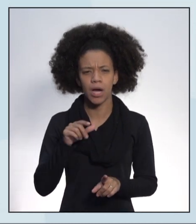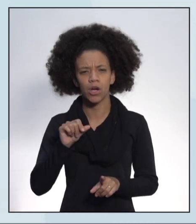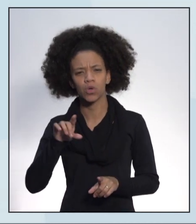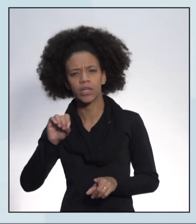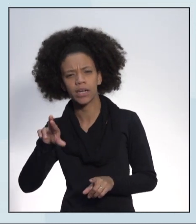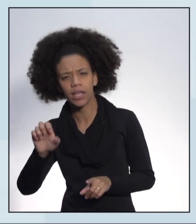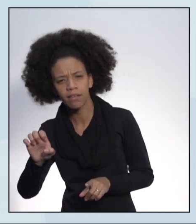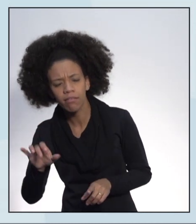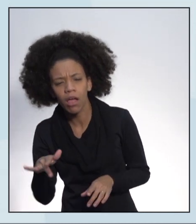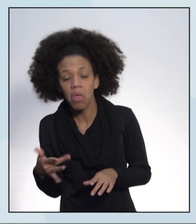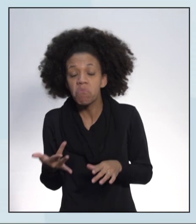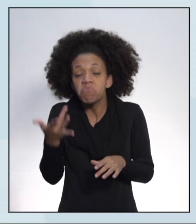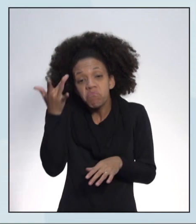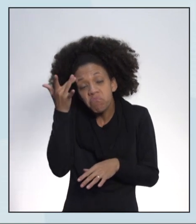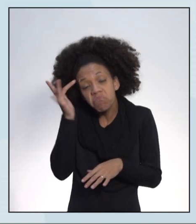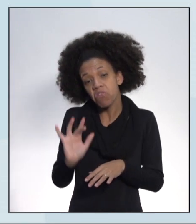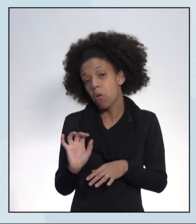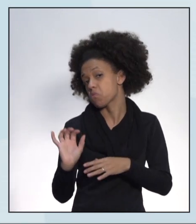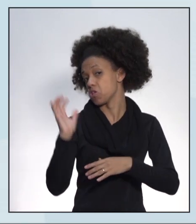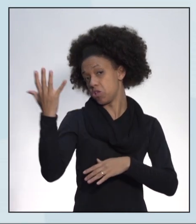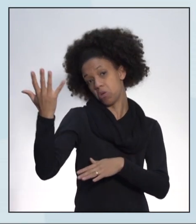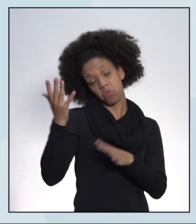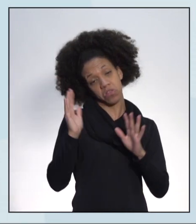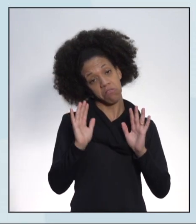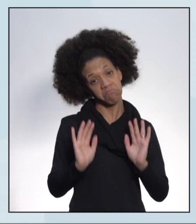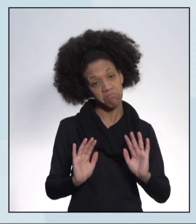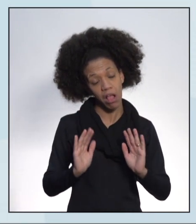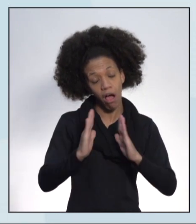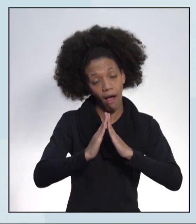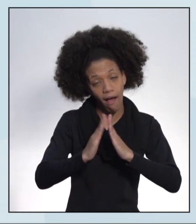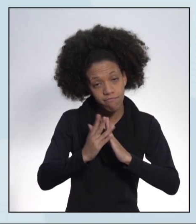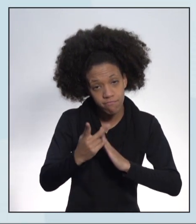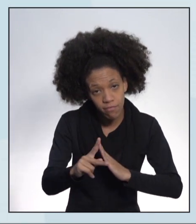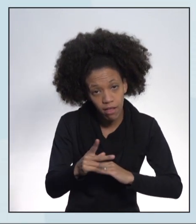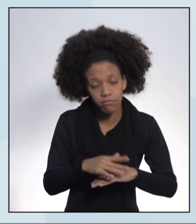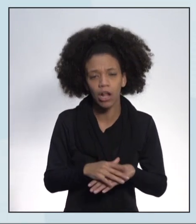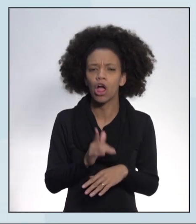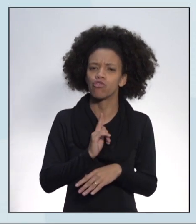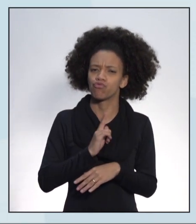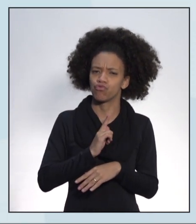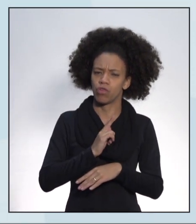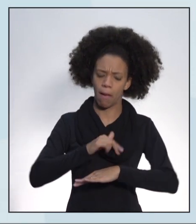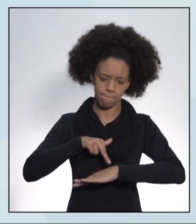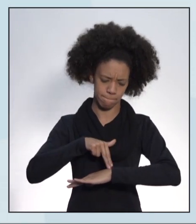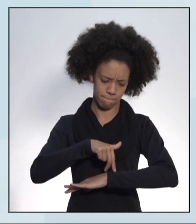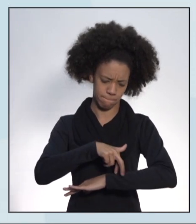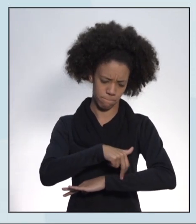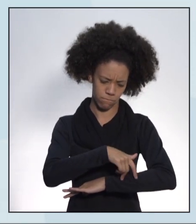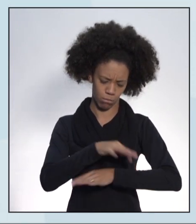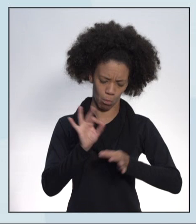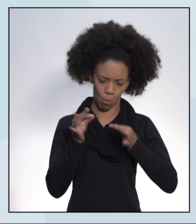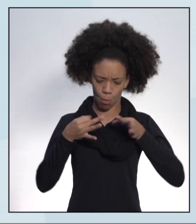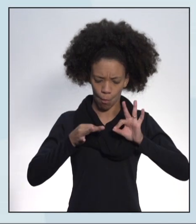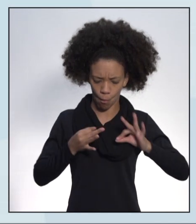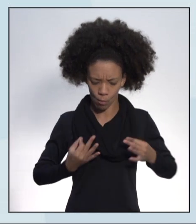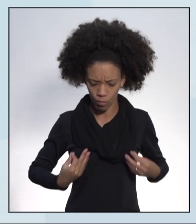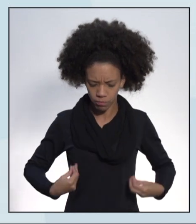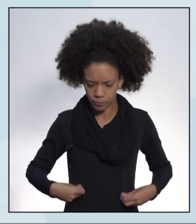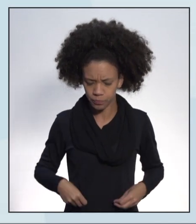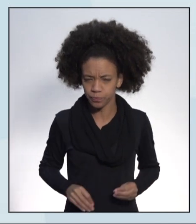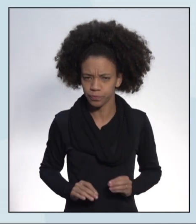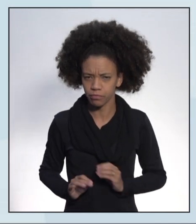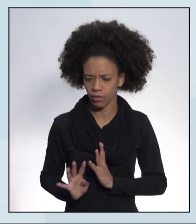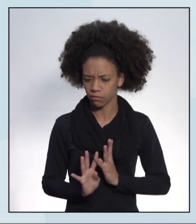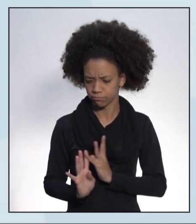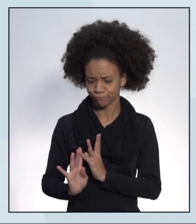que isso passava, em casa de uma baronesa, que tinha a modista ao pé de si, para não andar